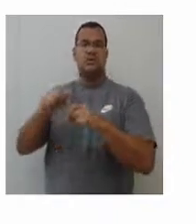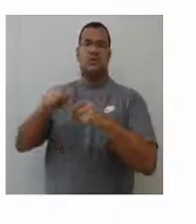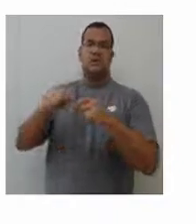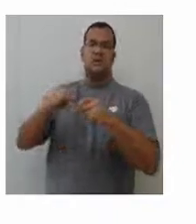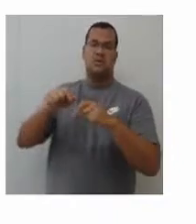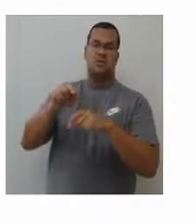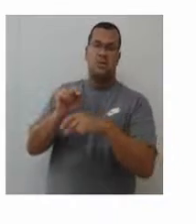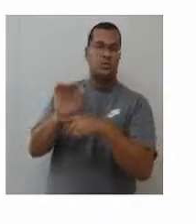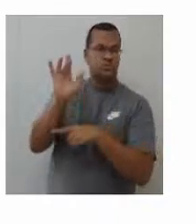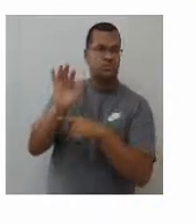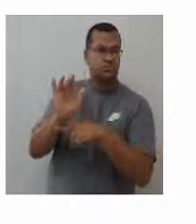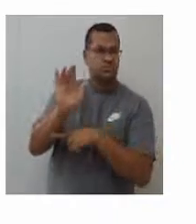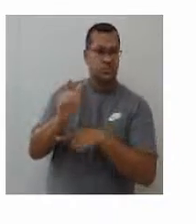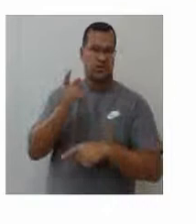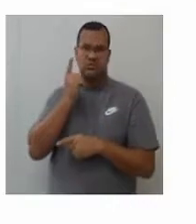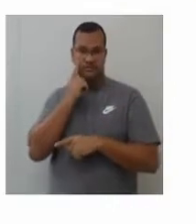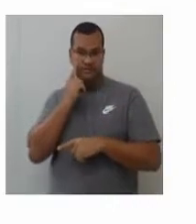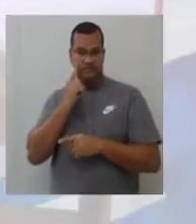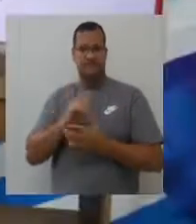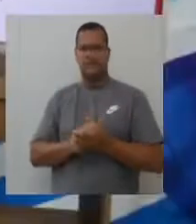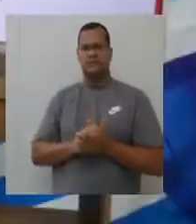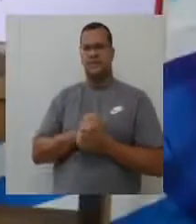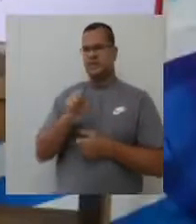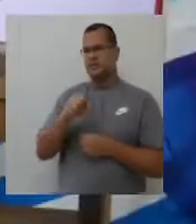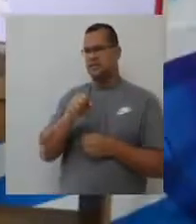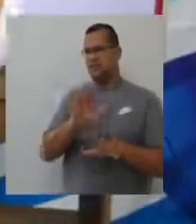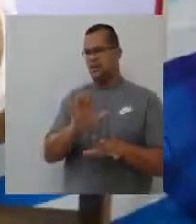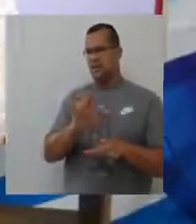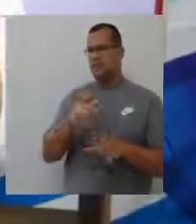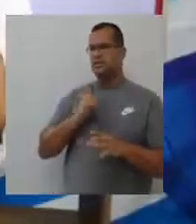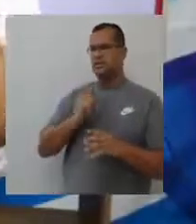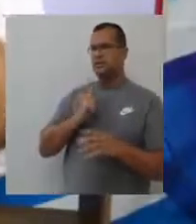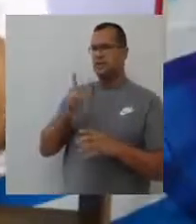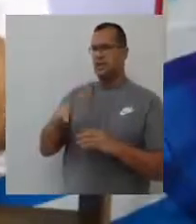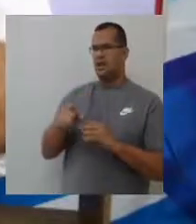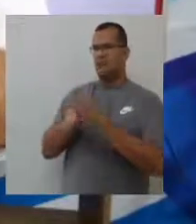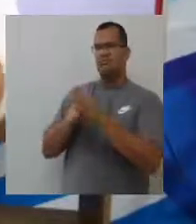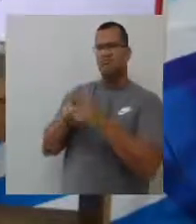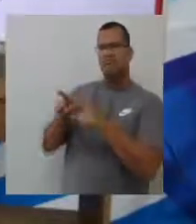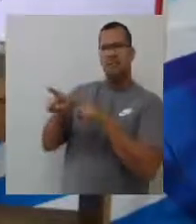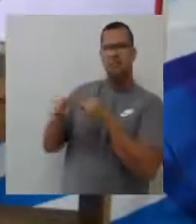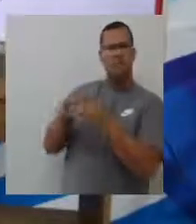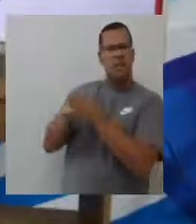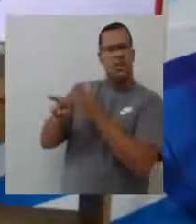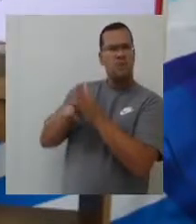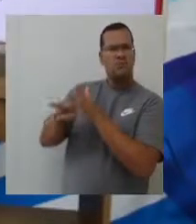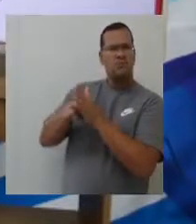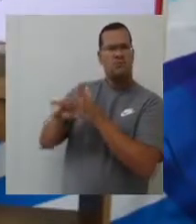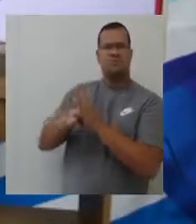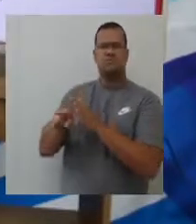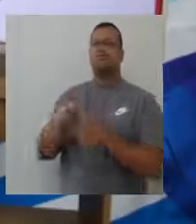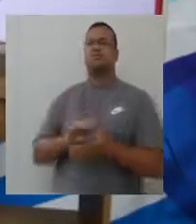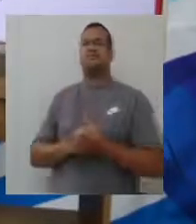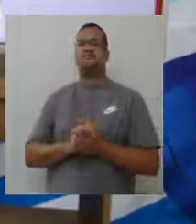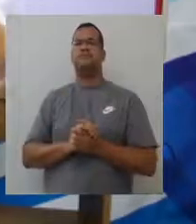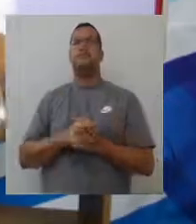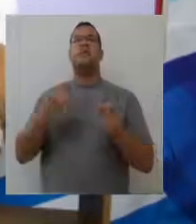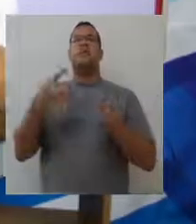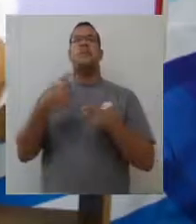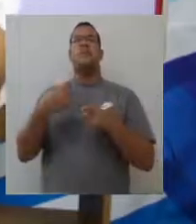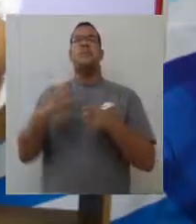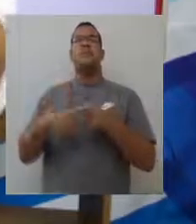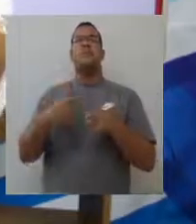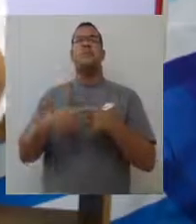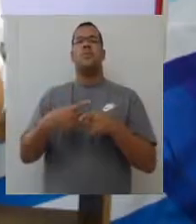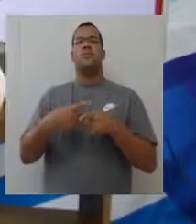Ok? Fica ligado aí, pessoal. Sim, eu estou recebendo aqueles questionamentos, tá? Por